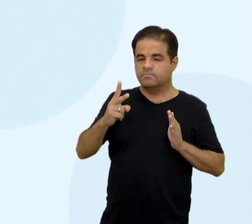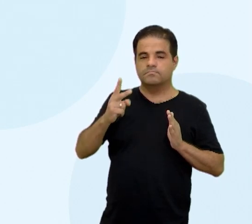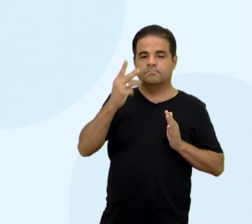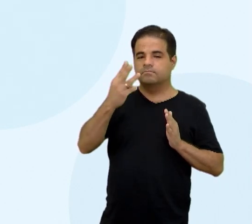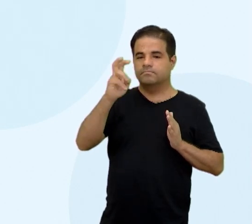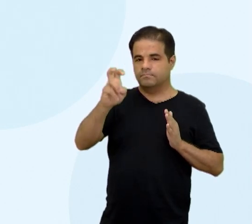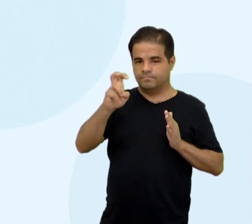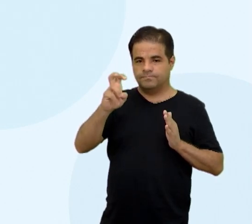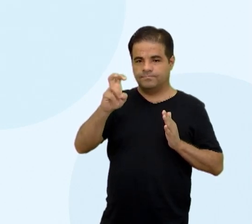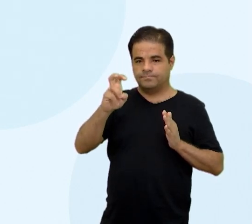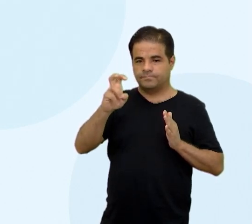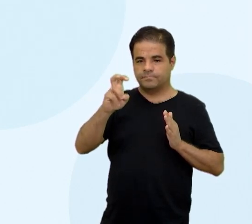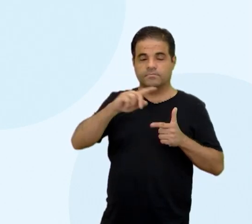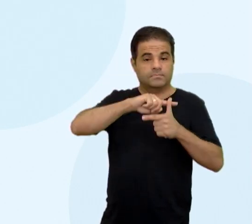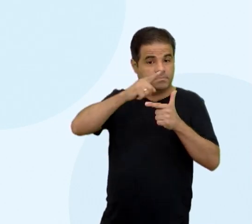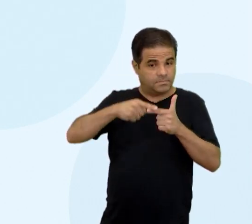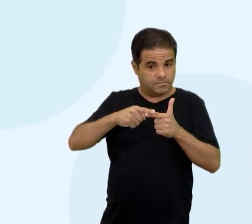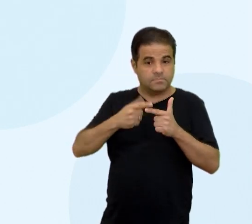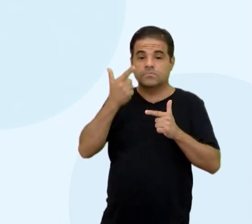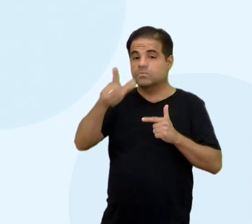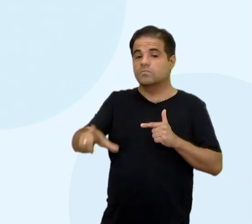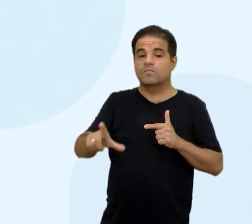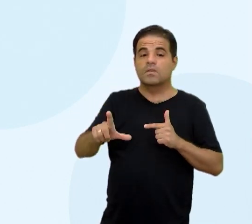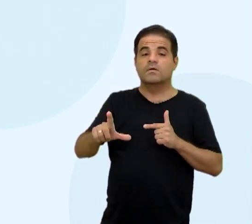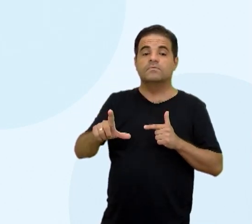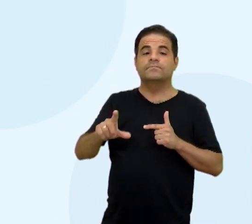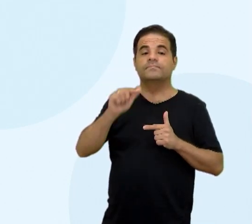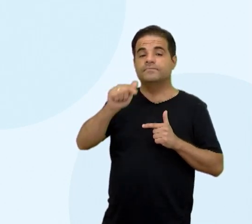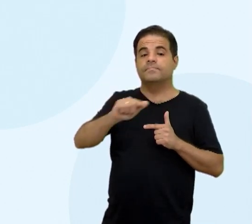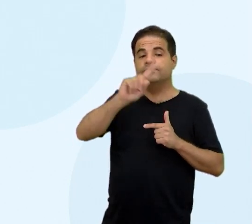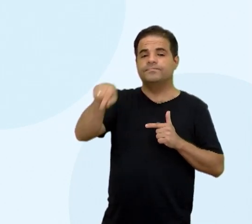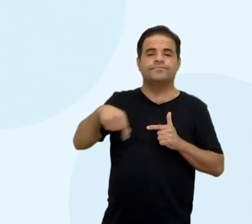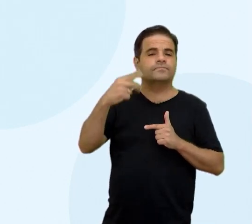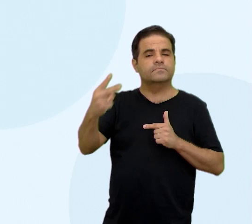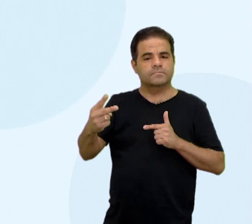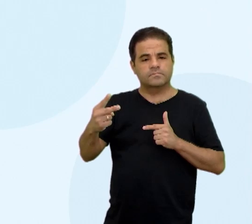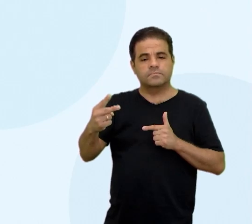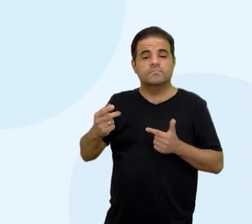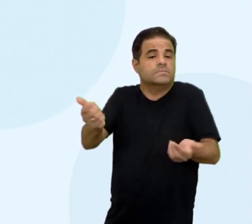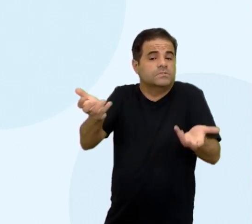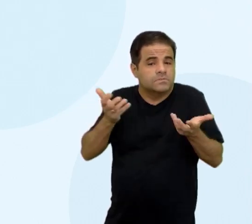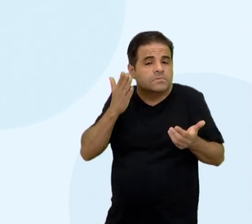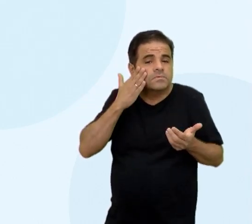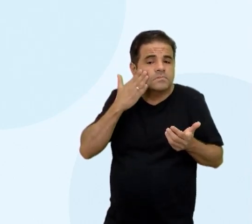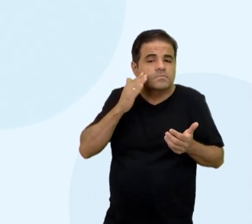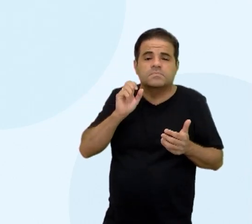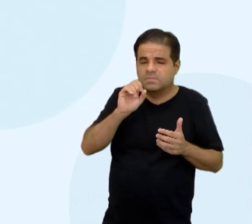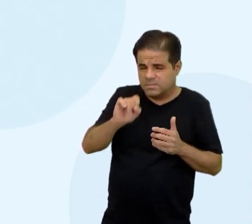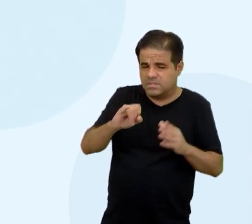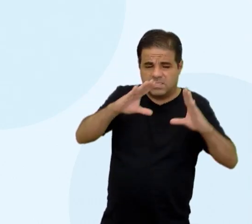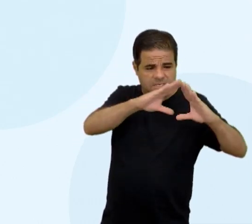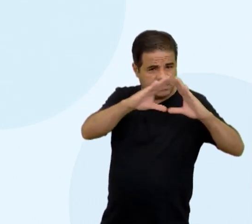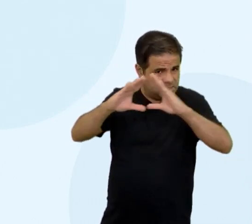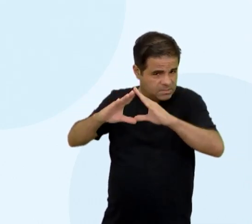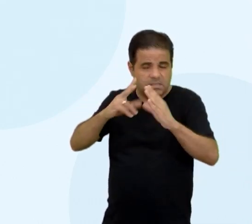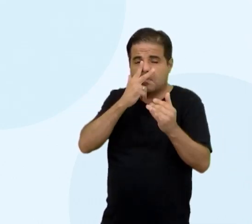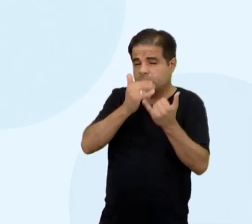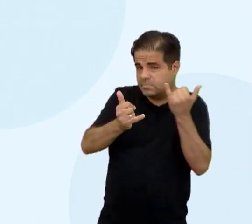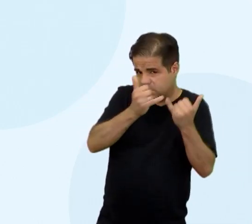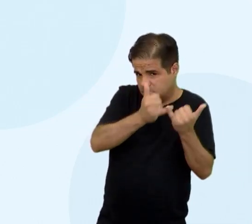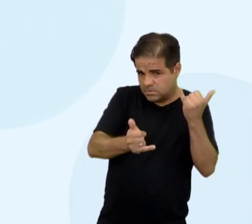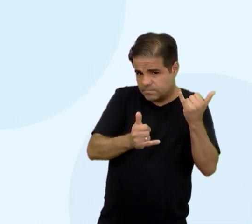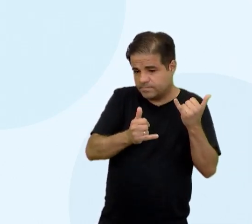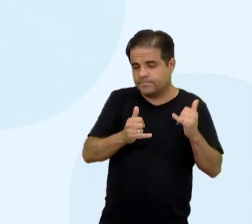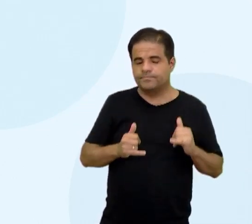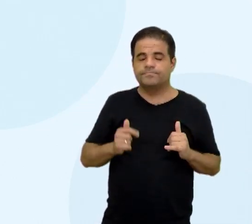35 no meio aí com o ângulo e o outro lado 7,2. eu quero saber se esses triângulos são